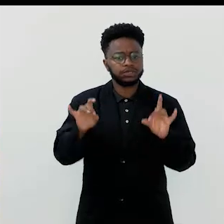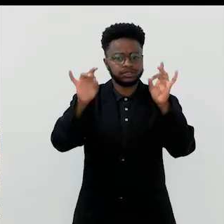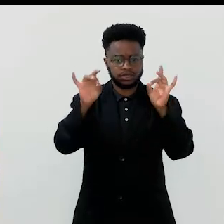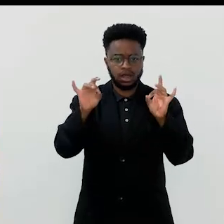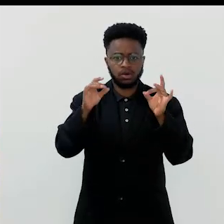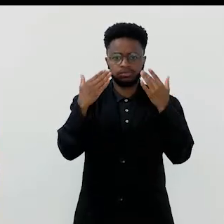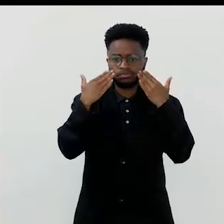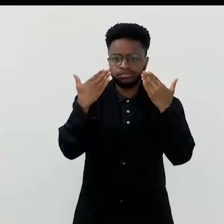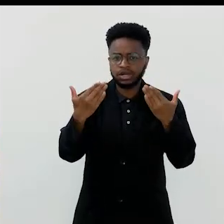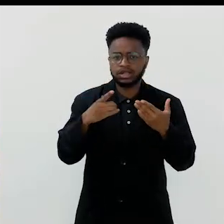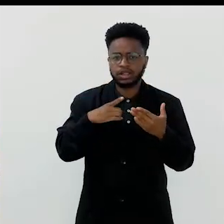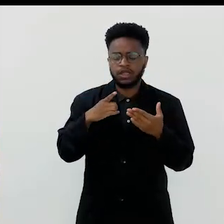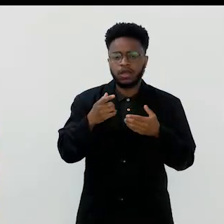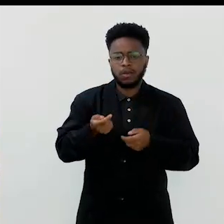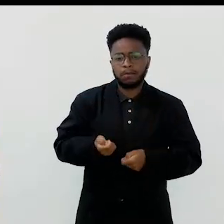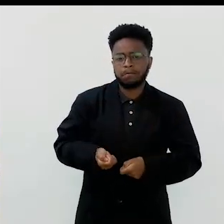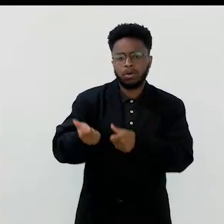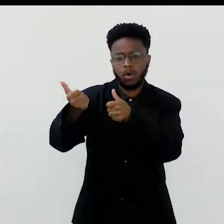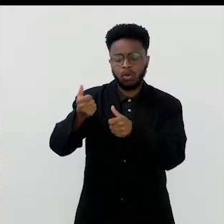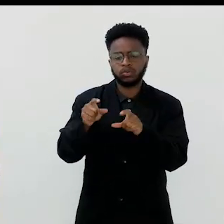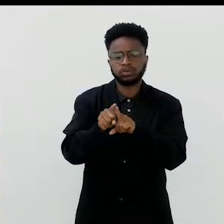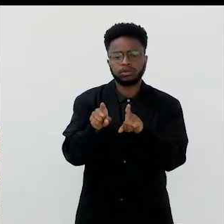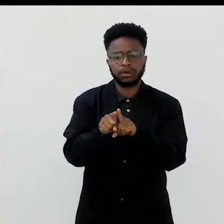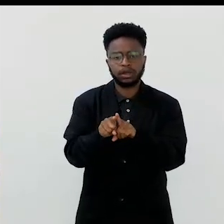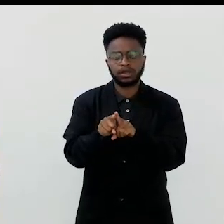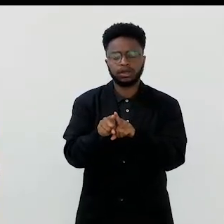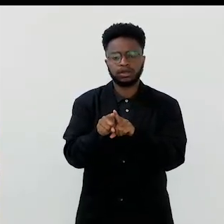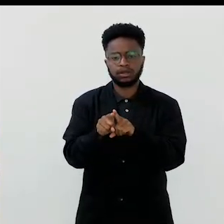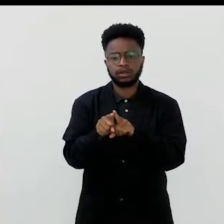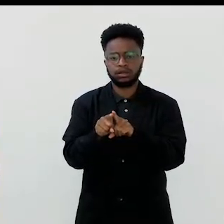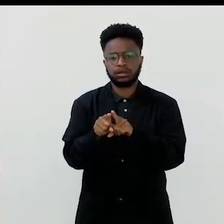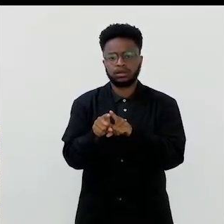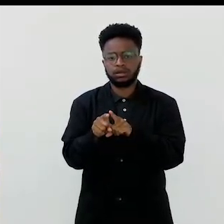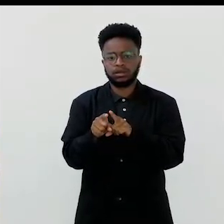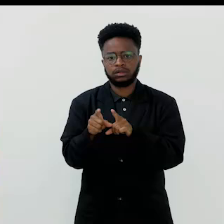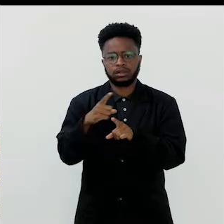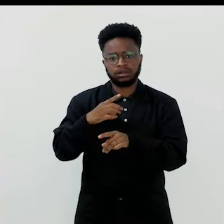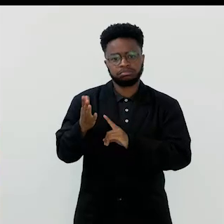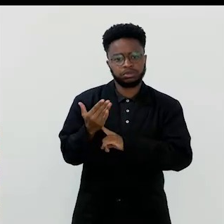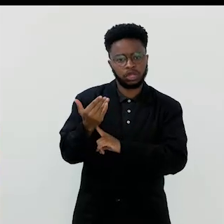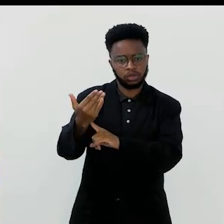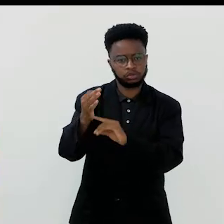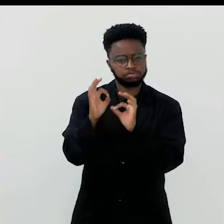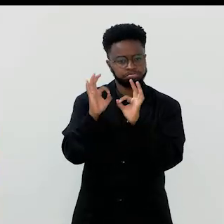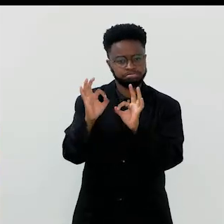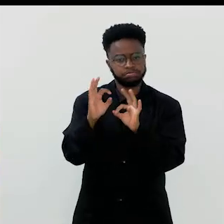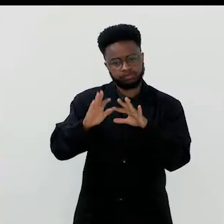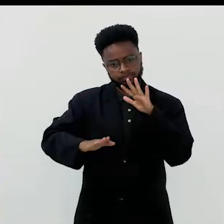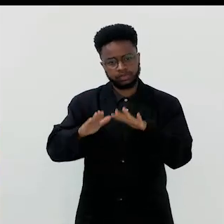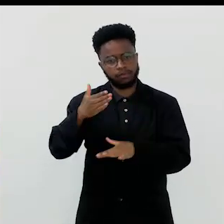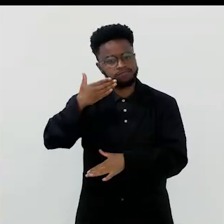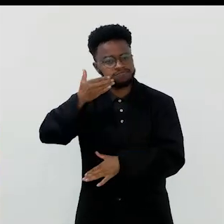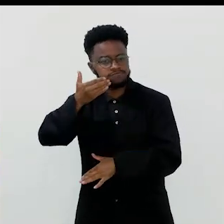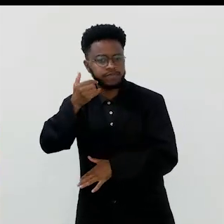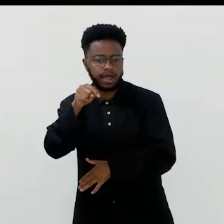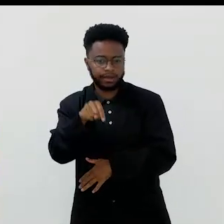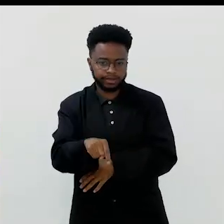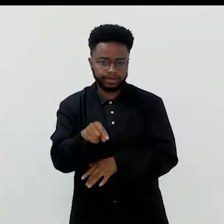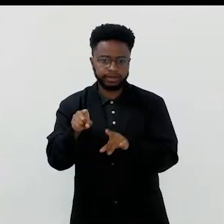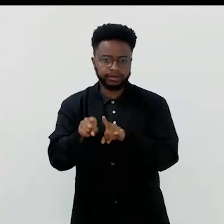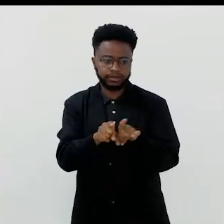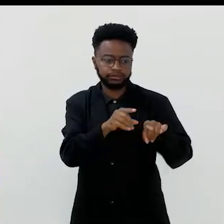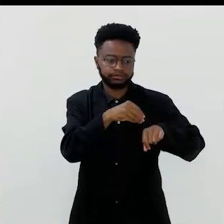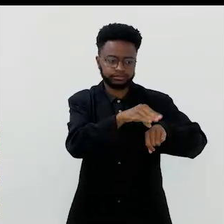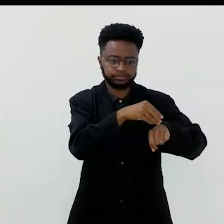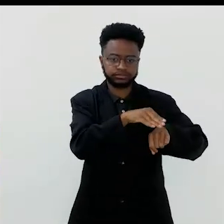efeitos especiais, Isso. fogos frios e toda uma tecnologia que também vocês devem pegar um pouco